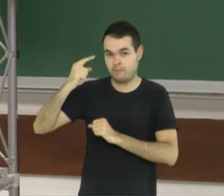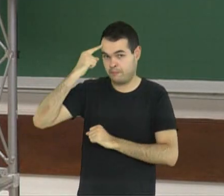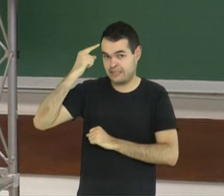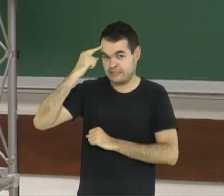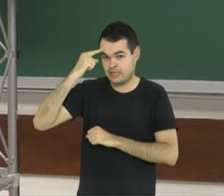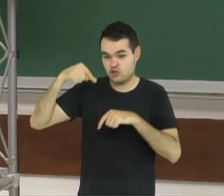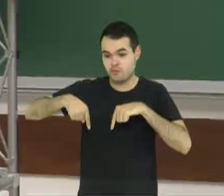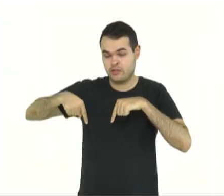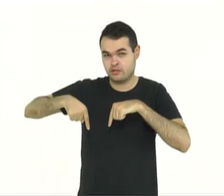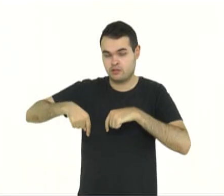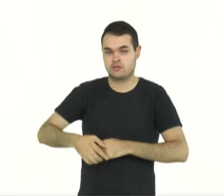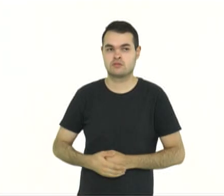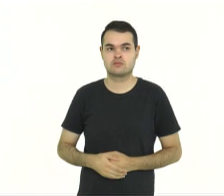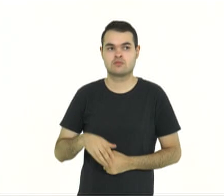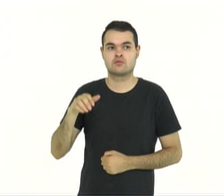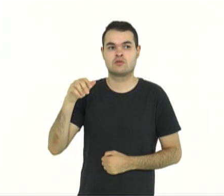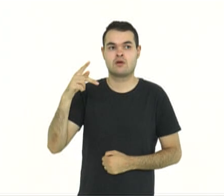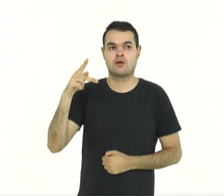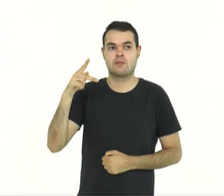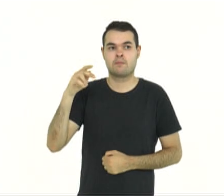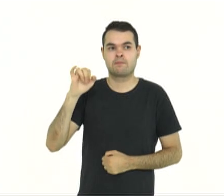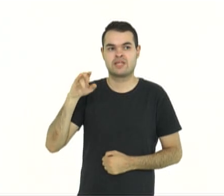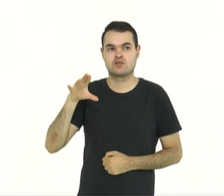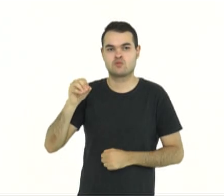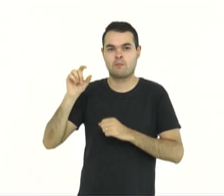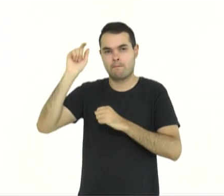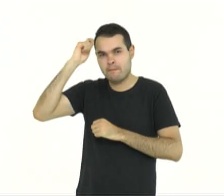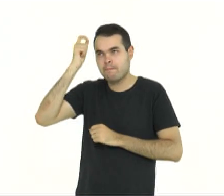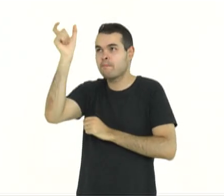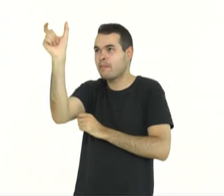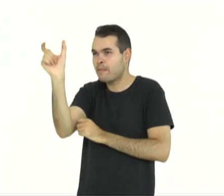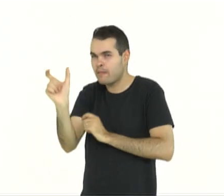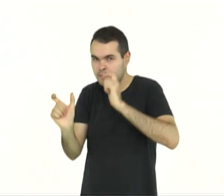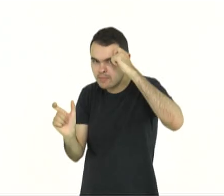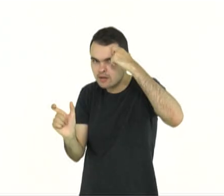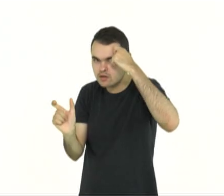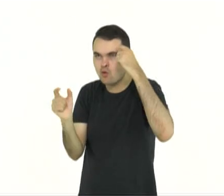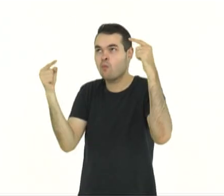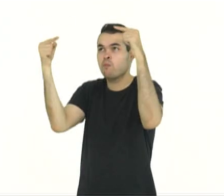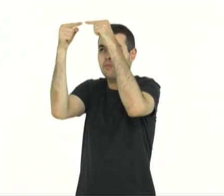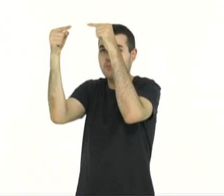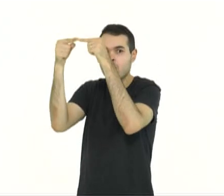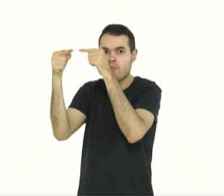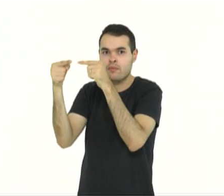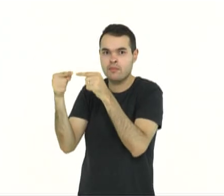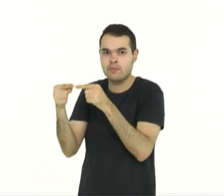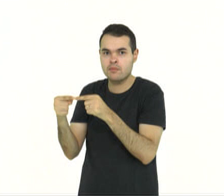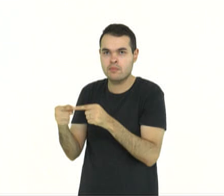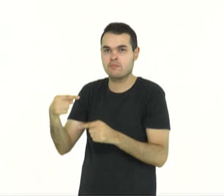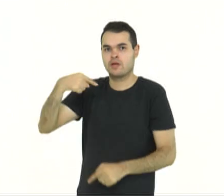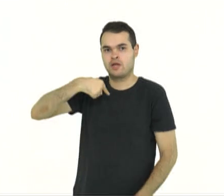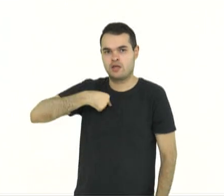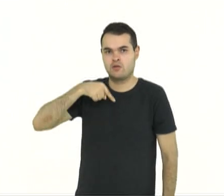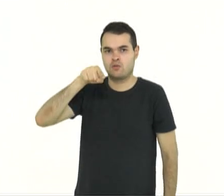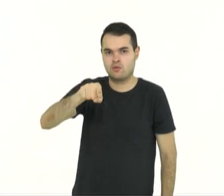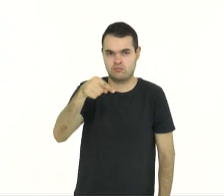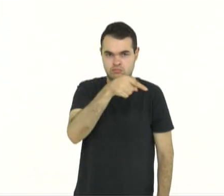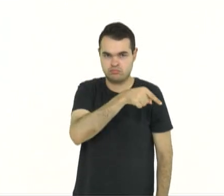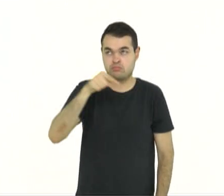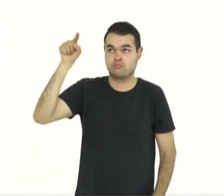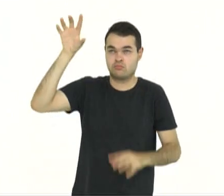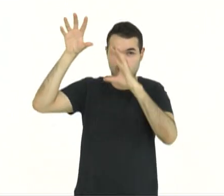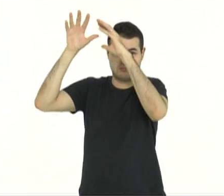no presente. Eu penso, tu piensas, ele pensa, nosotros pensamos, vosotros pensais, eles